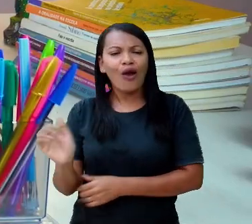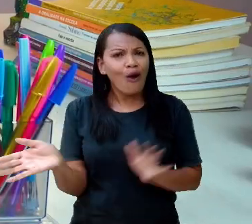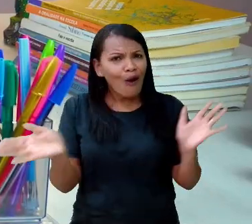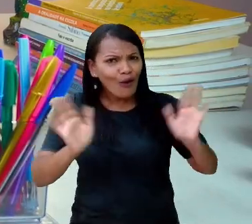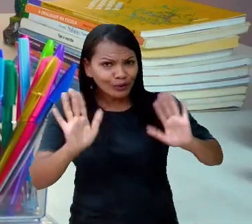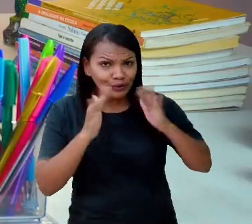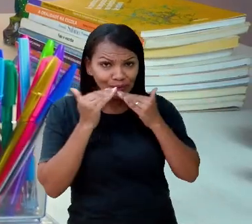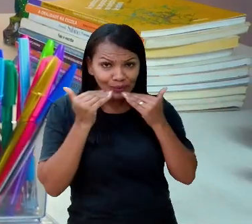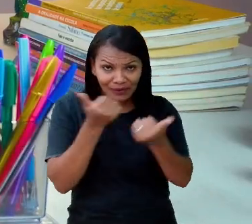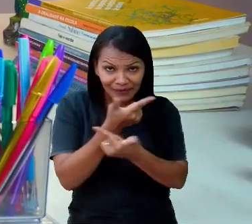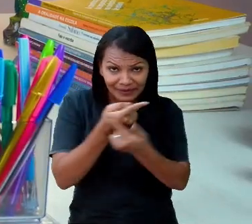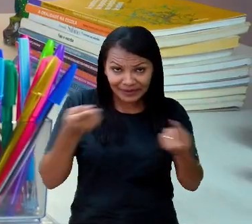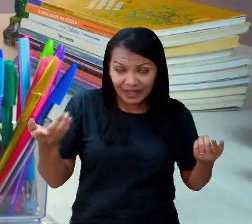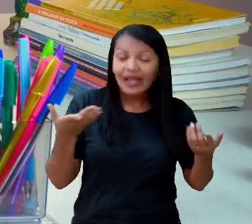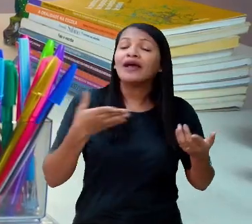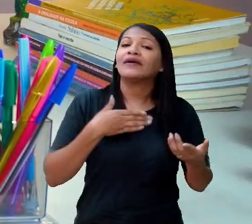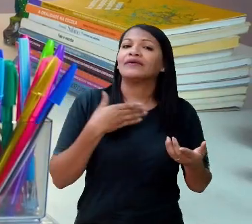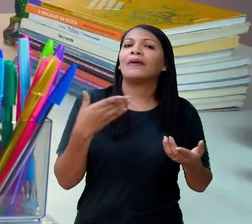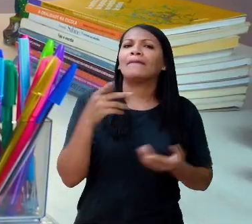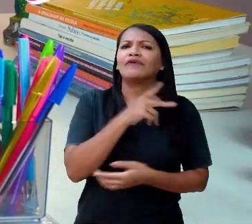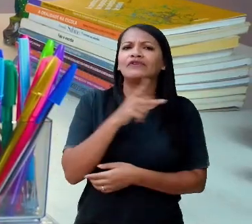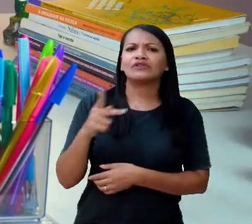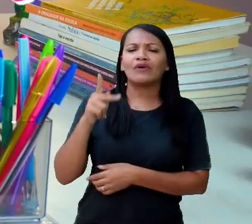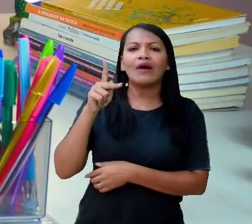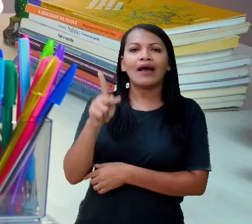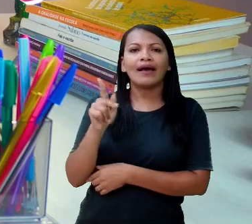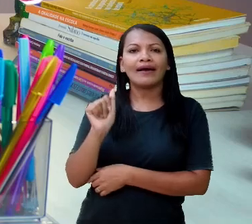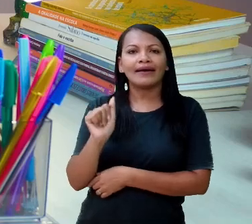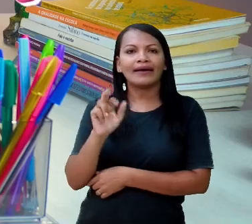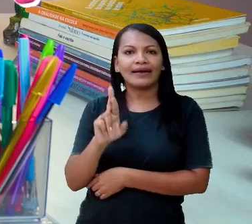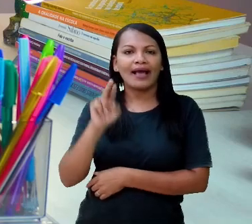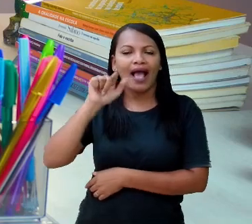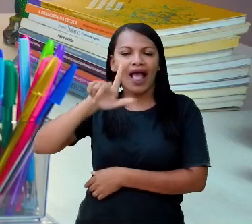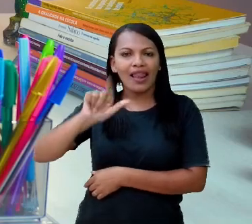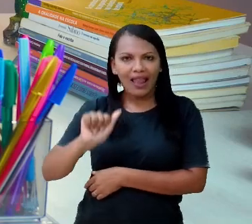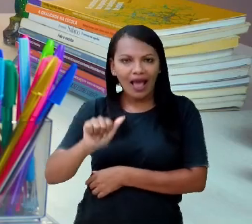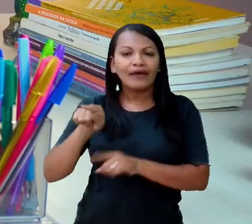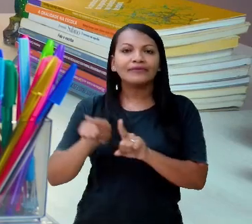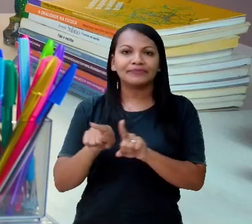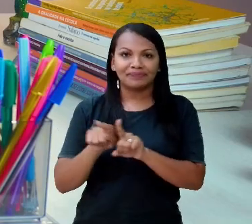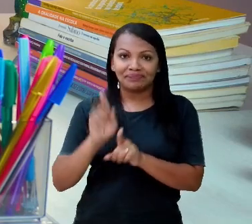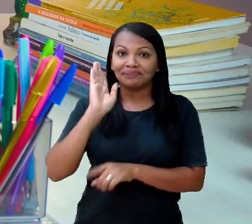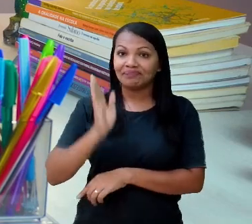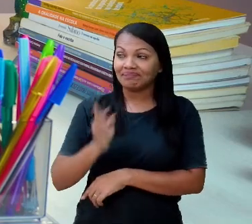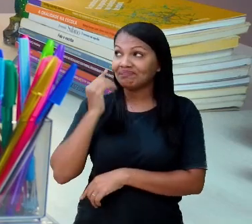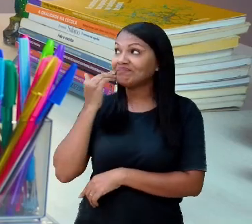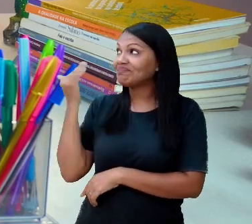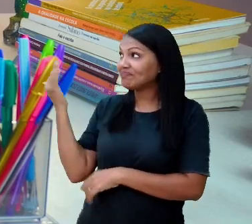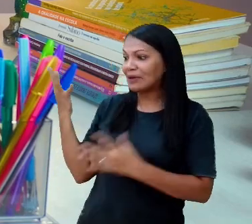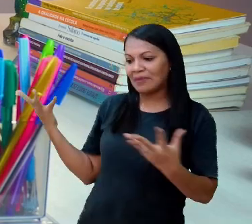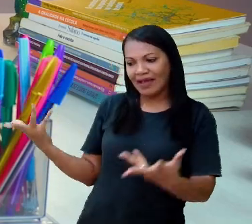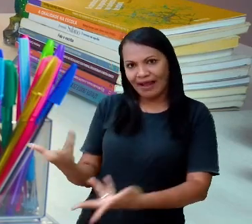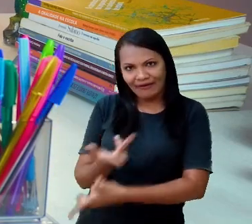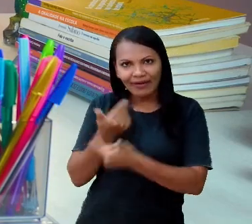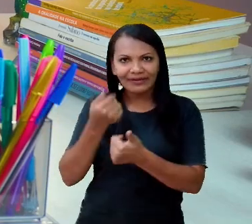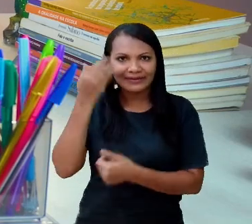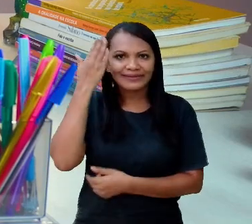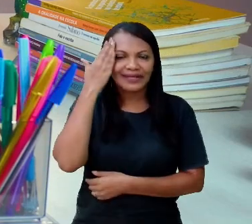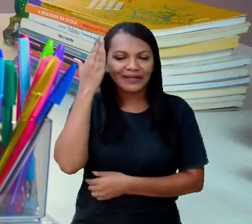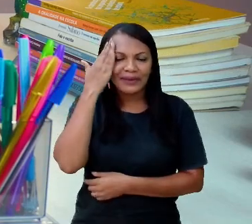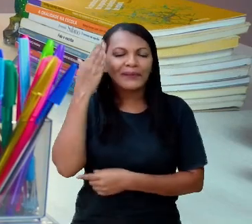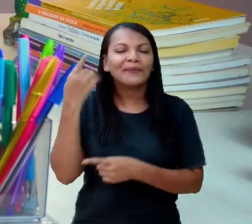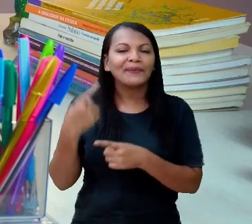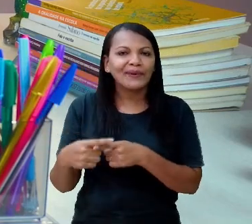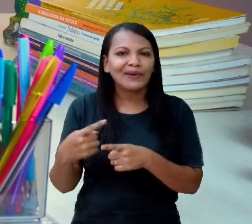bem com vocês? Eu sou Carla Soatman, mais conhecida como Maravi Carla, e vocês já entenderam por quê. E hoje, no Palavras